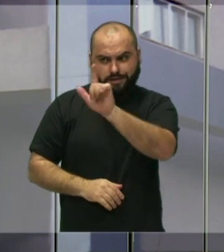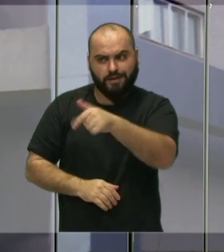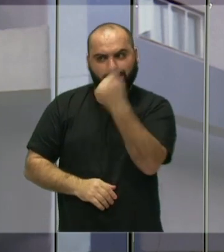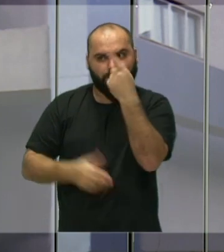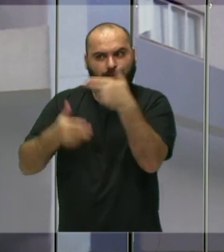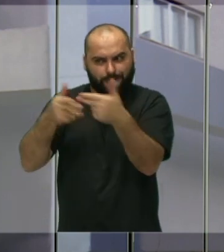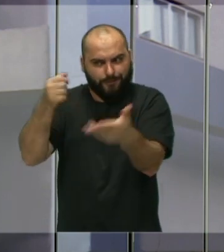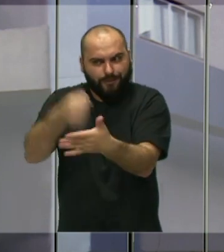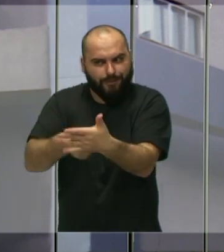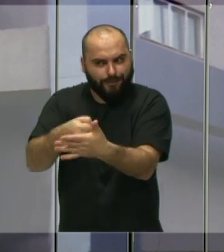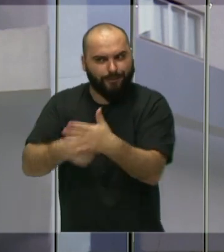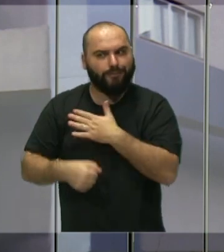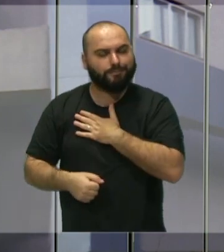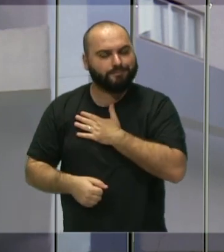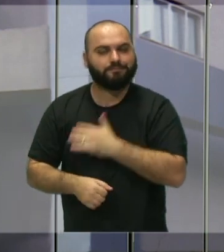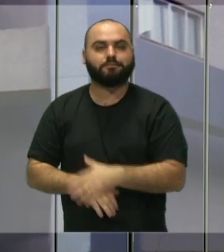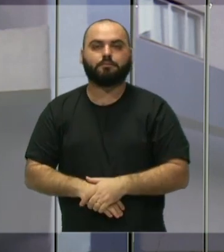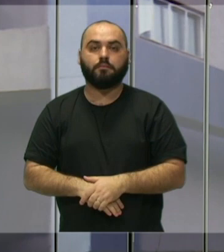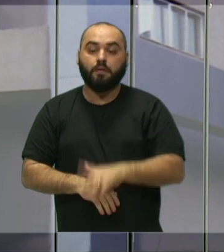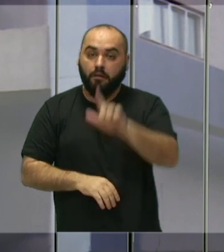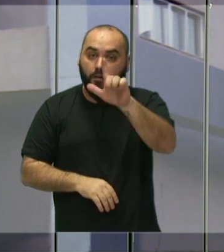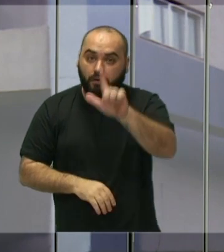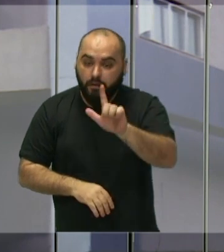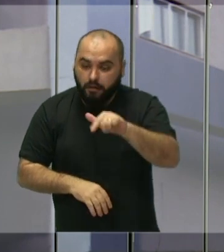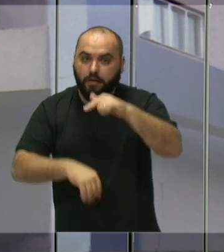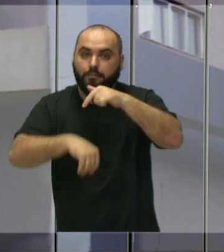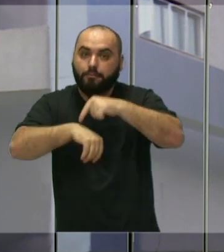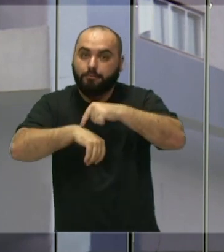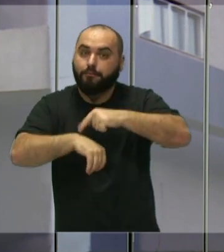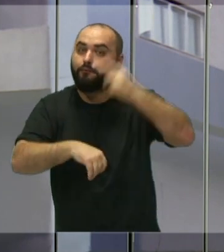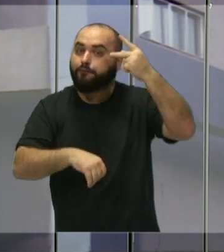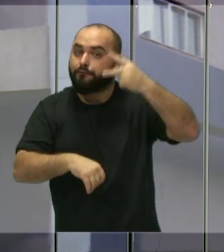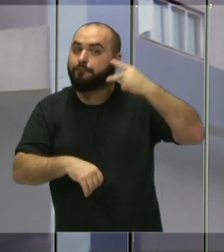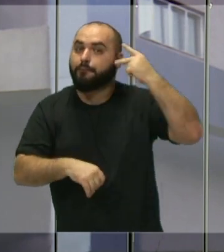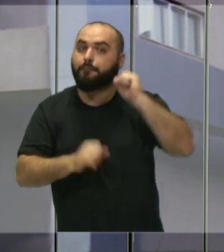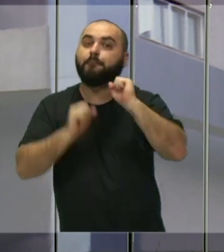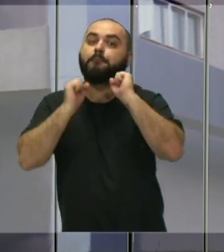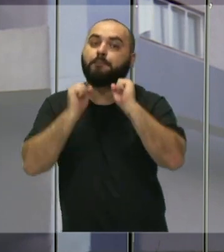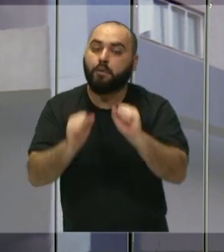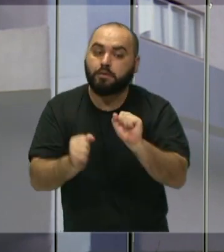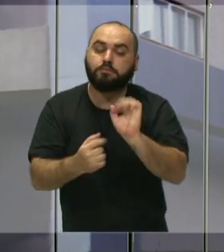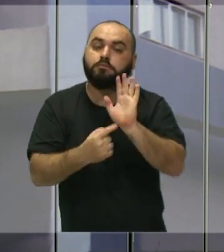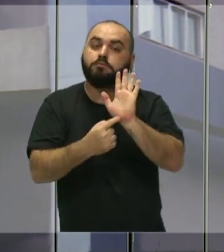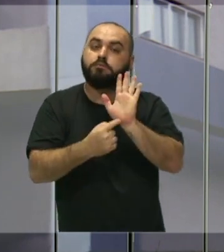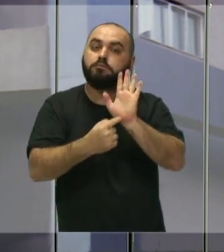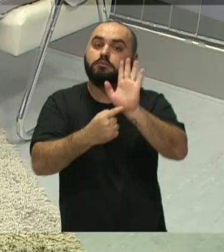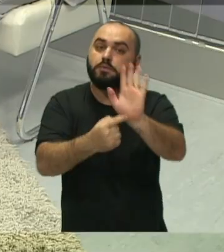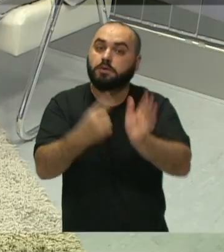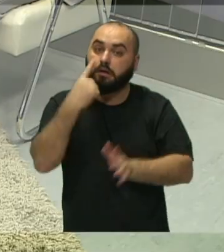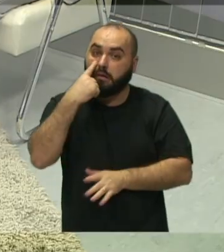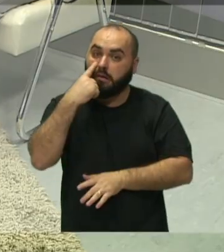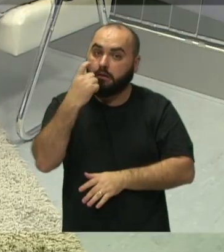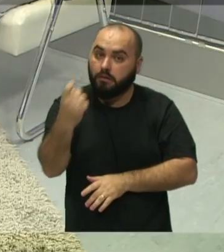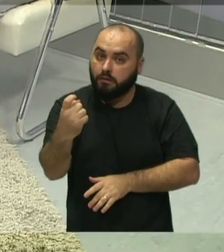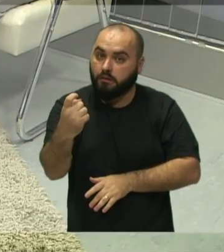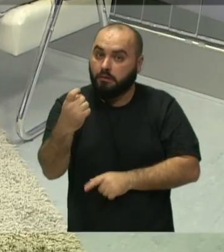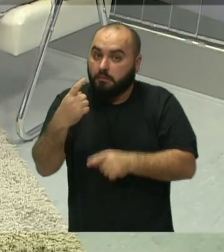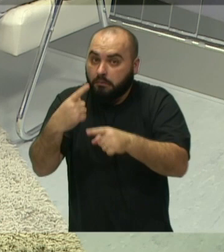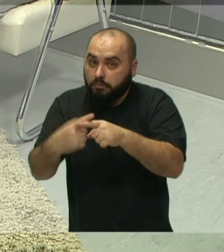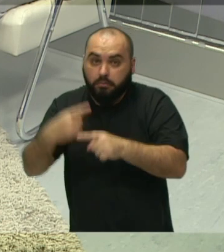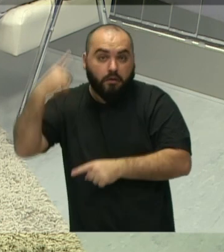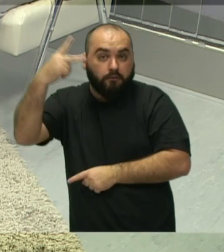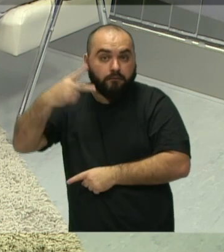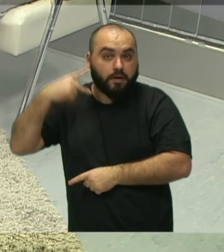defendo. Esse é o momento que esse vereador, ele pode manifestar o seu interesse, porque o vereador, ele não